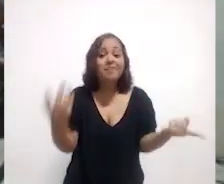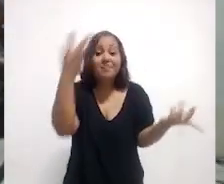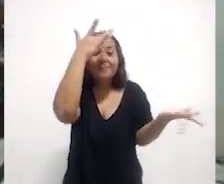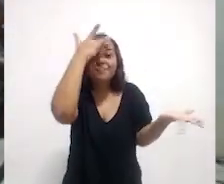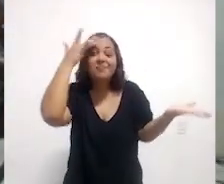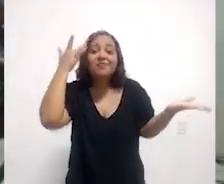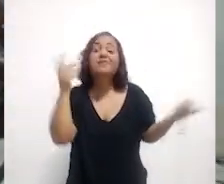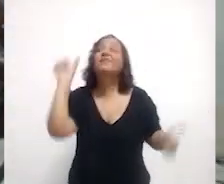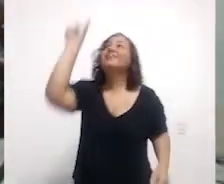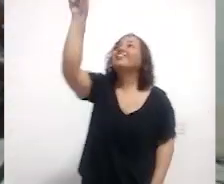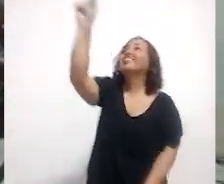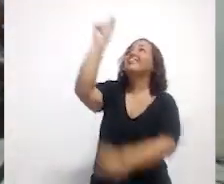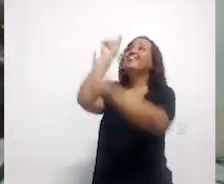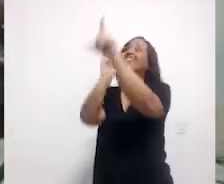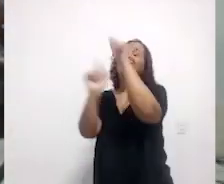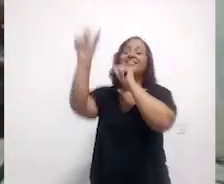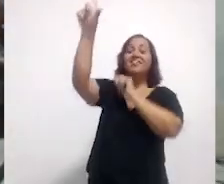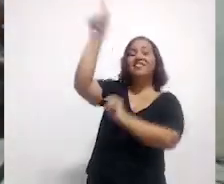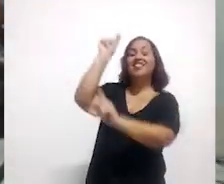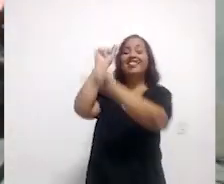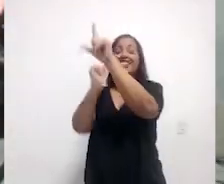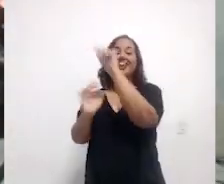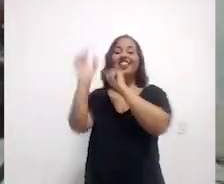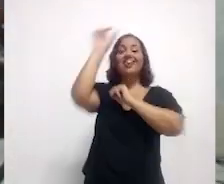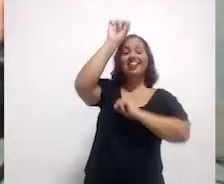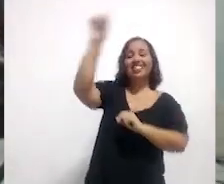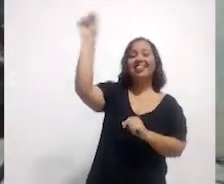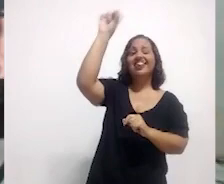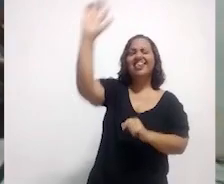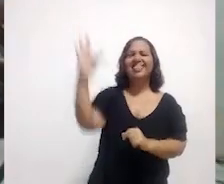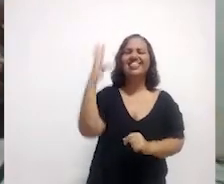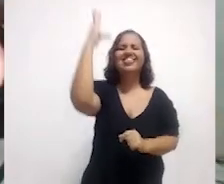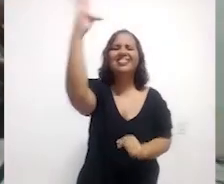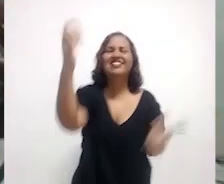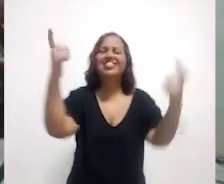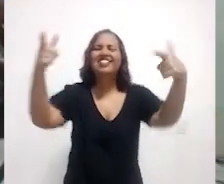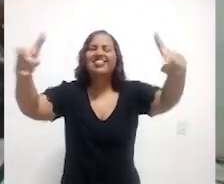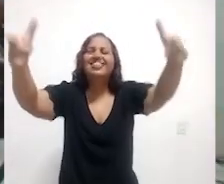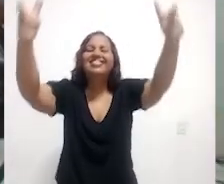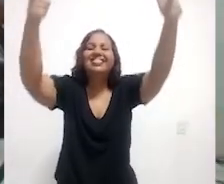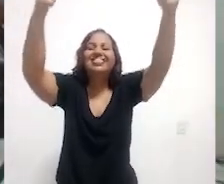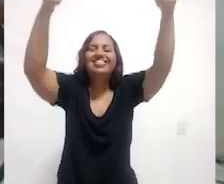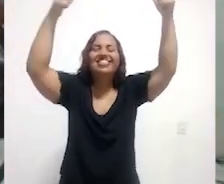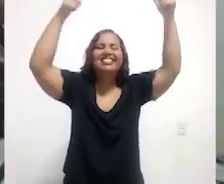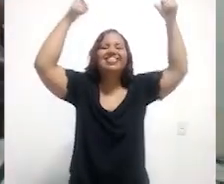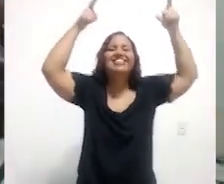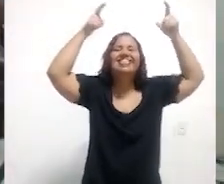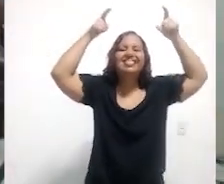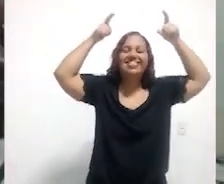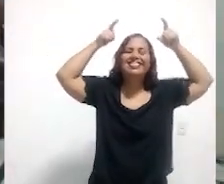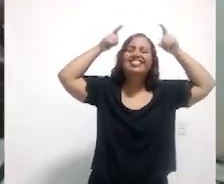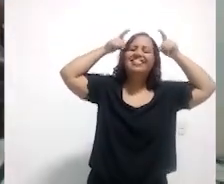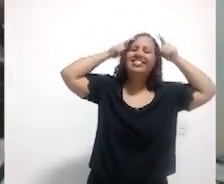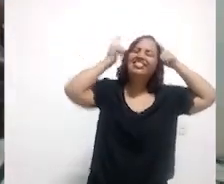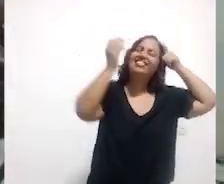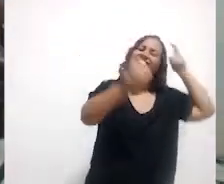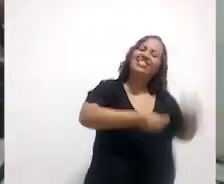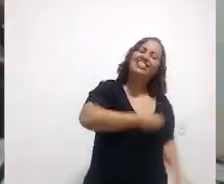mas aquele que a ti escolher, o tesouro maior terá.